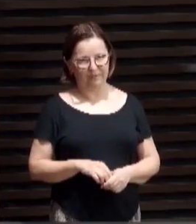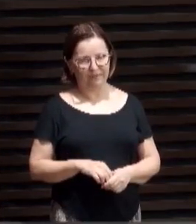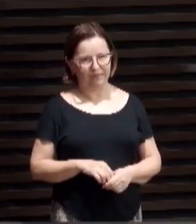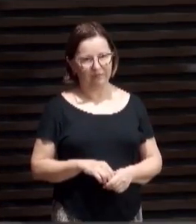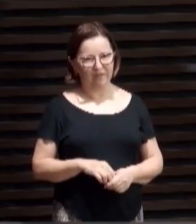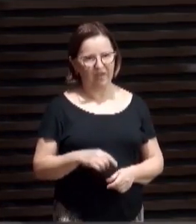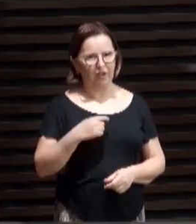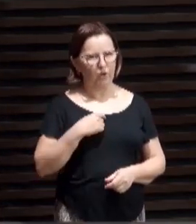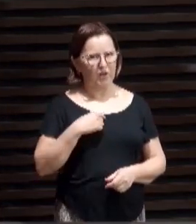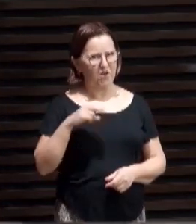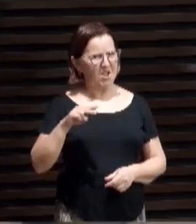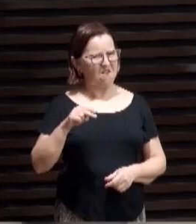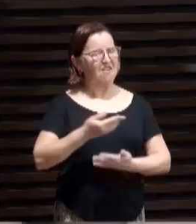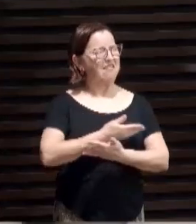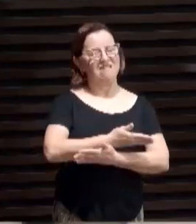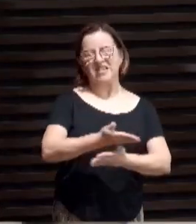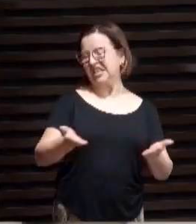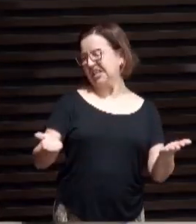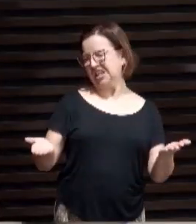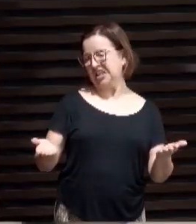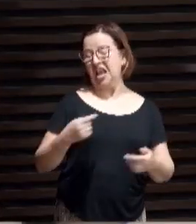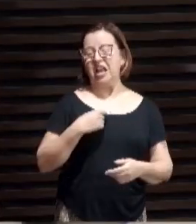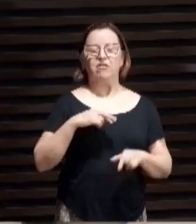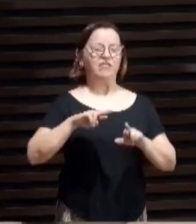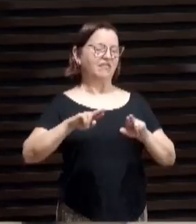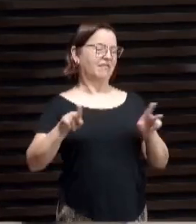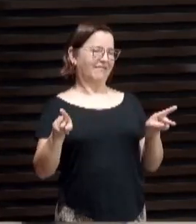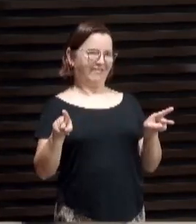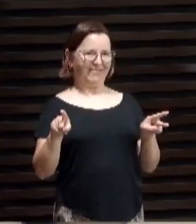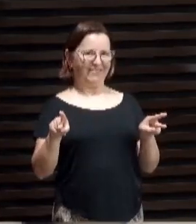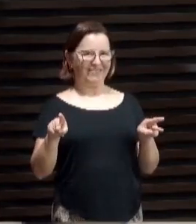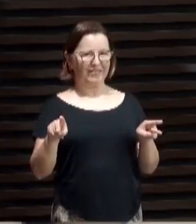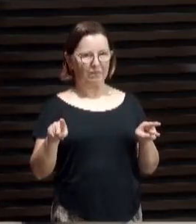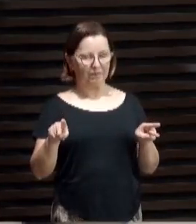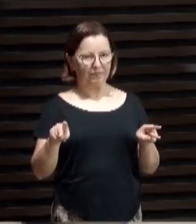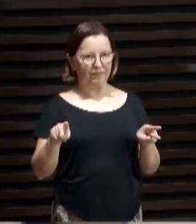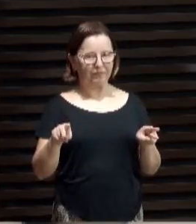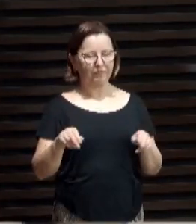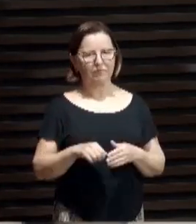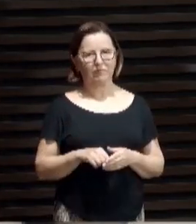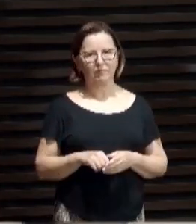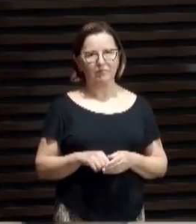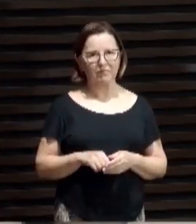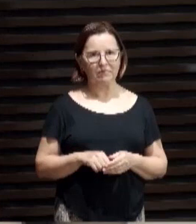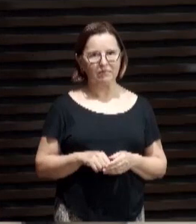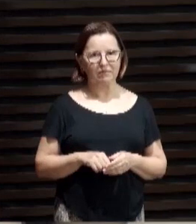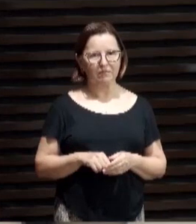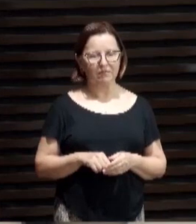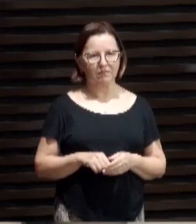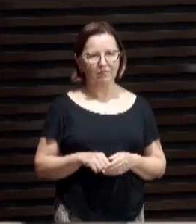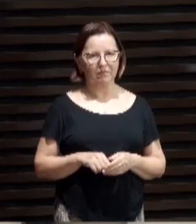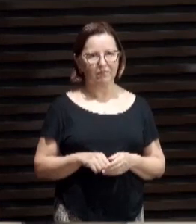Eu não sou como vocês, eu sou diferente. E ele então